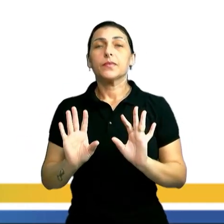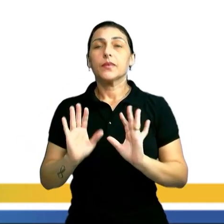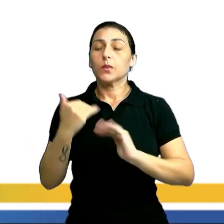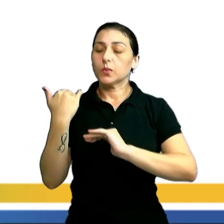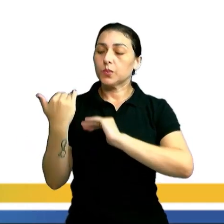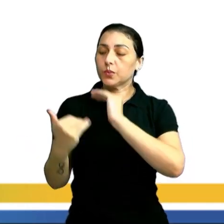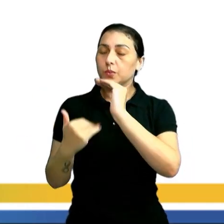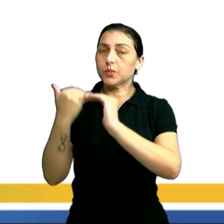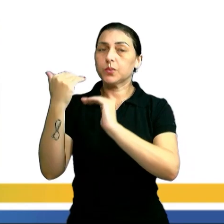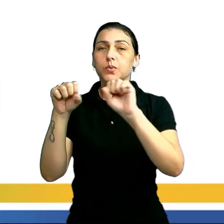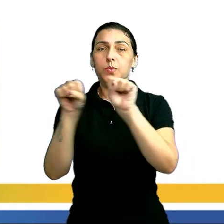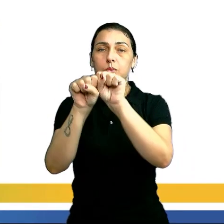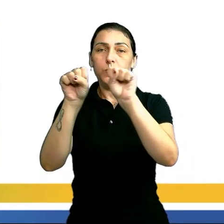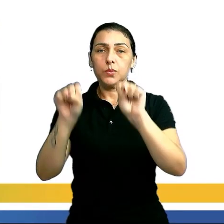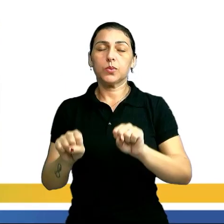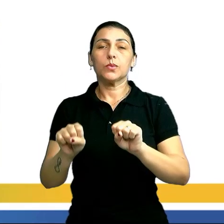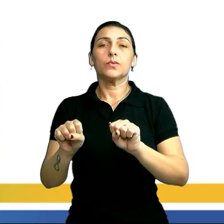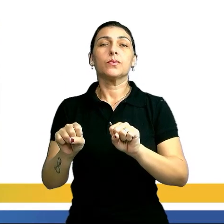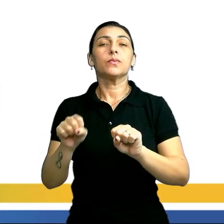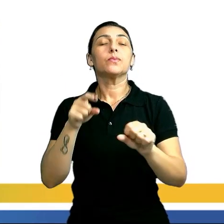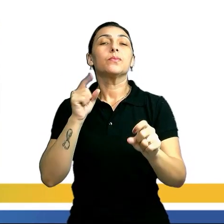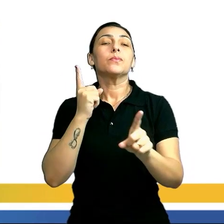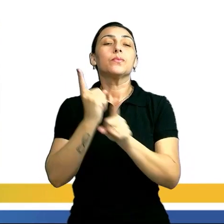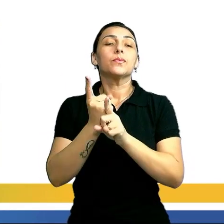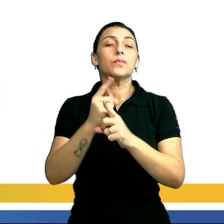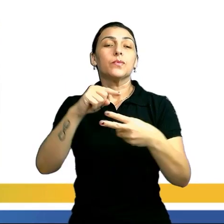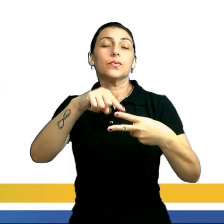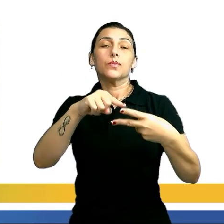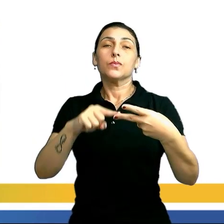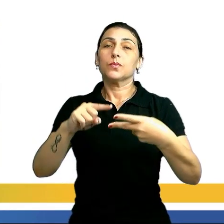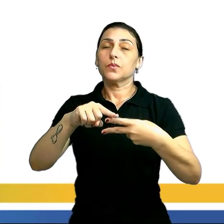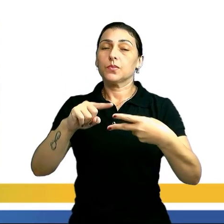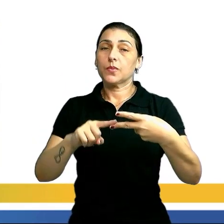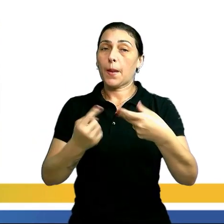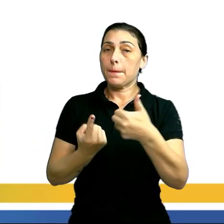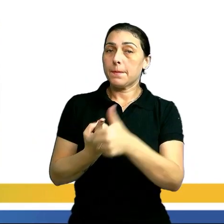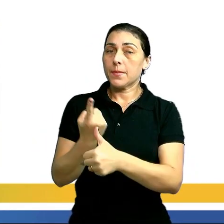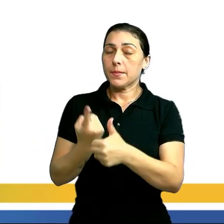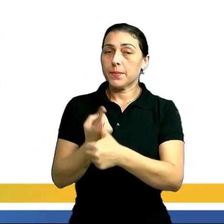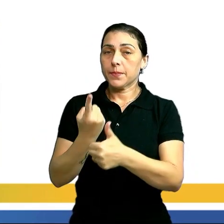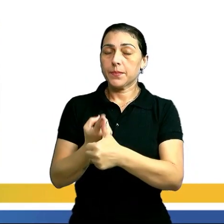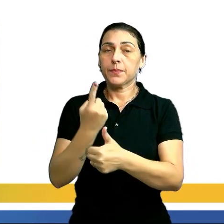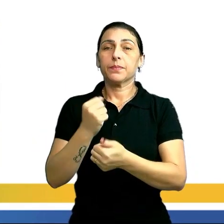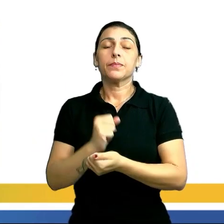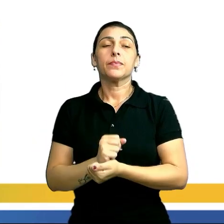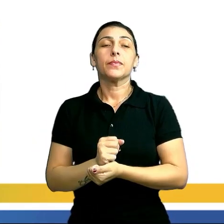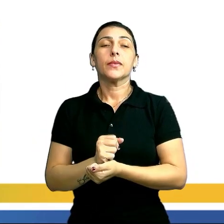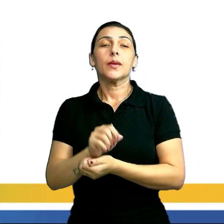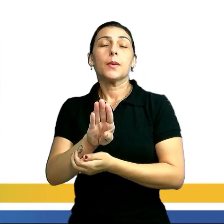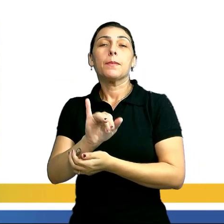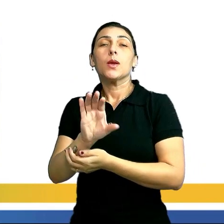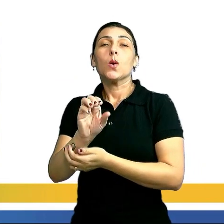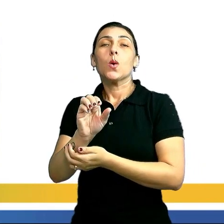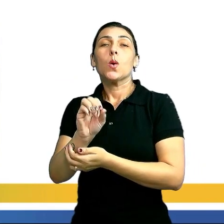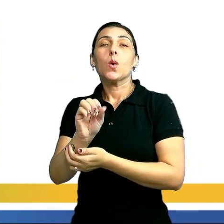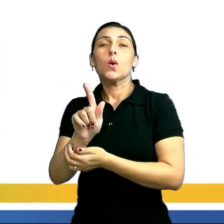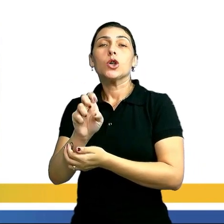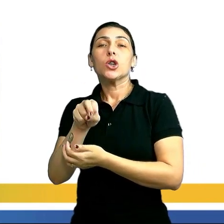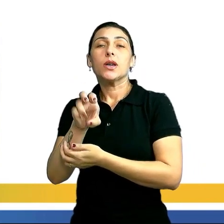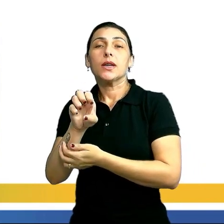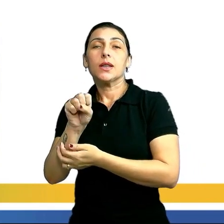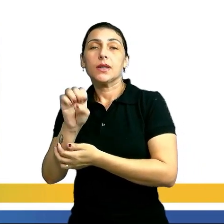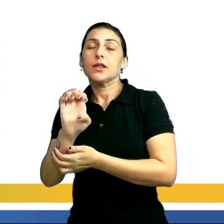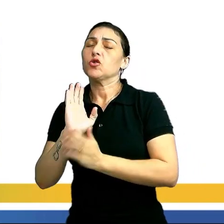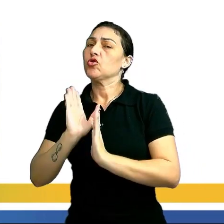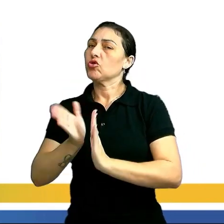evolução gradual dos sistemas, nós encontramos duas vertentes. A primeira é a biogênese. Essa já